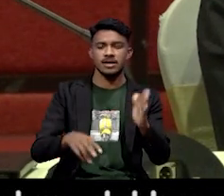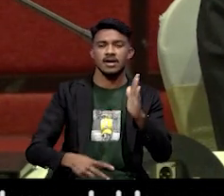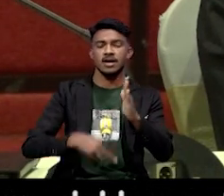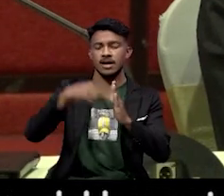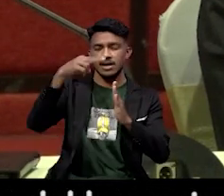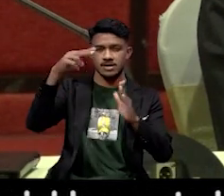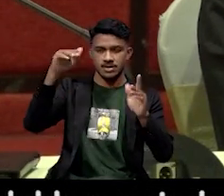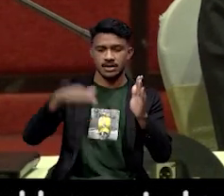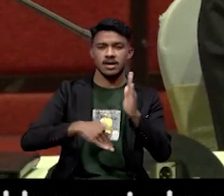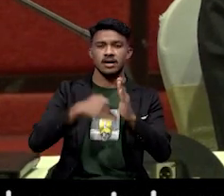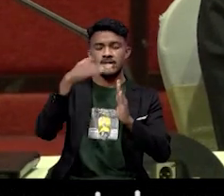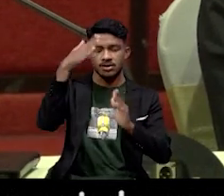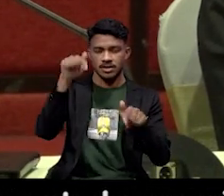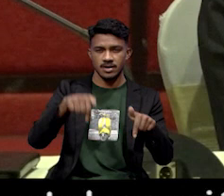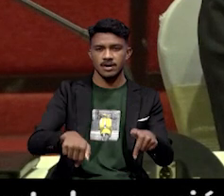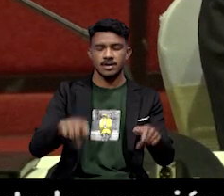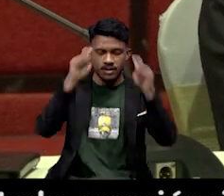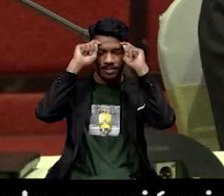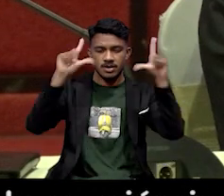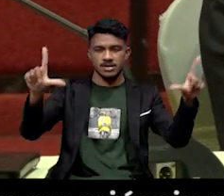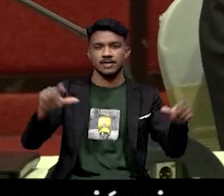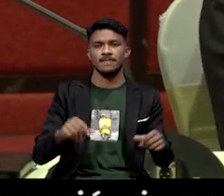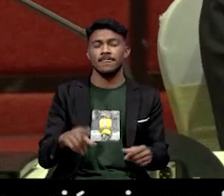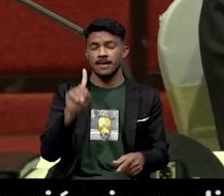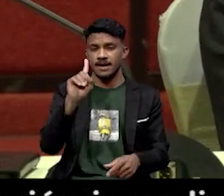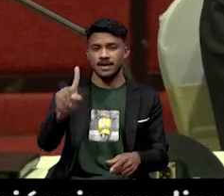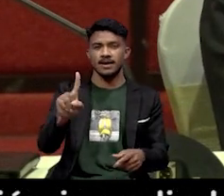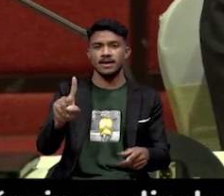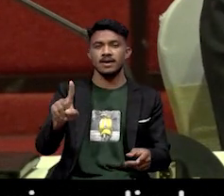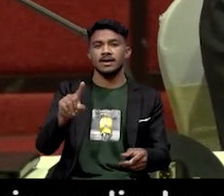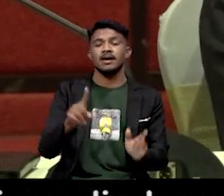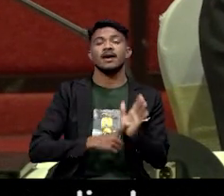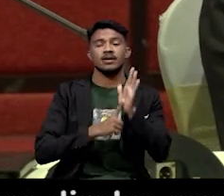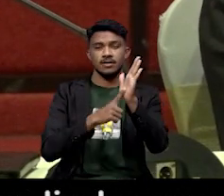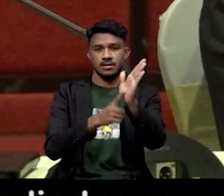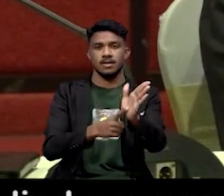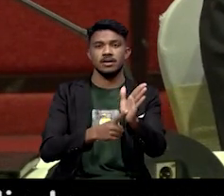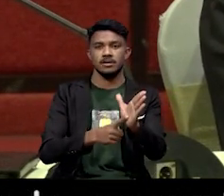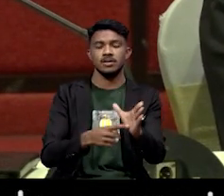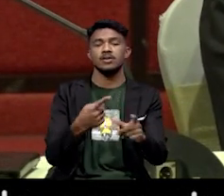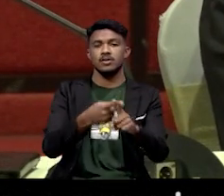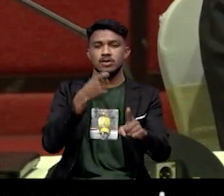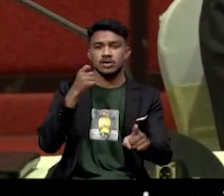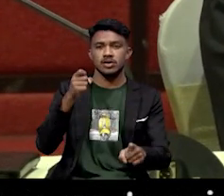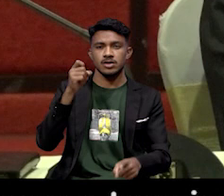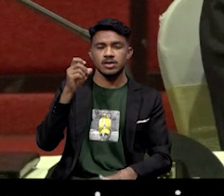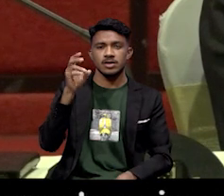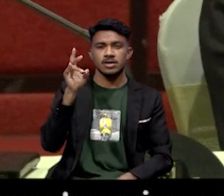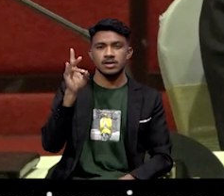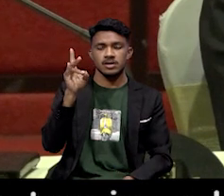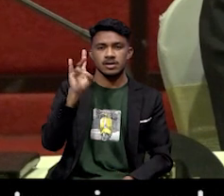Pasifik, no ia Timor Leste. Idane indica mos kata kusi